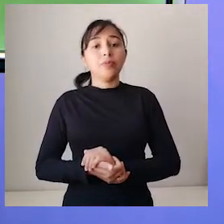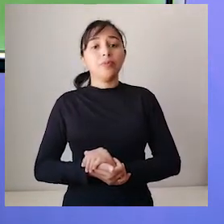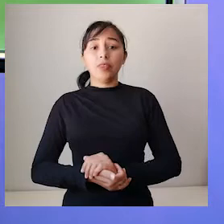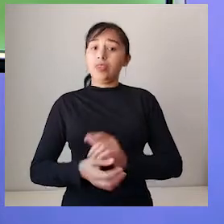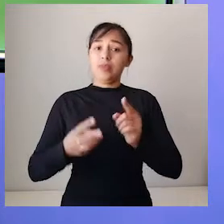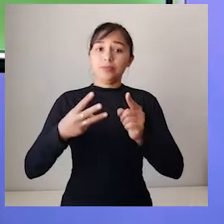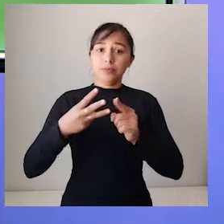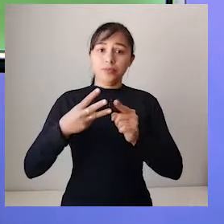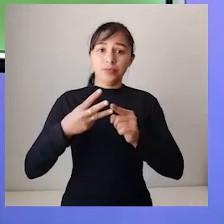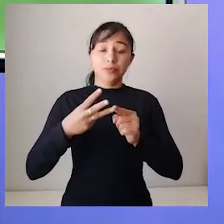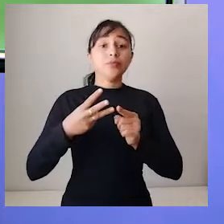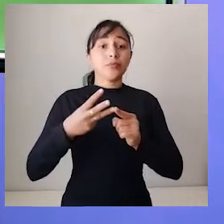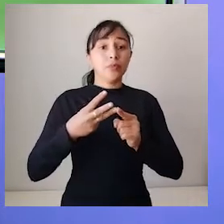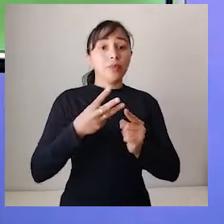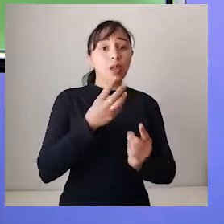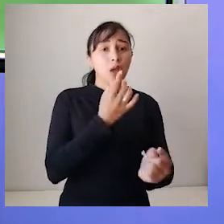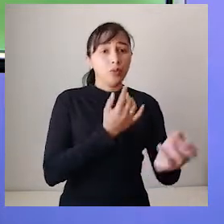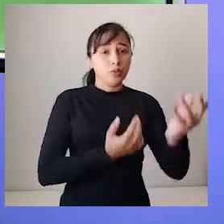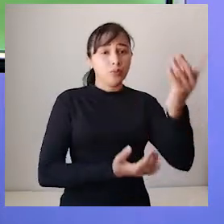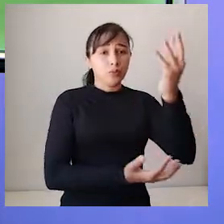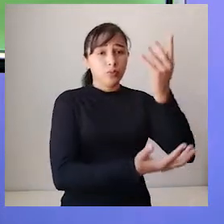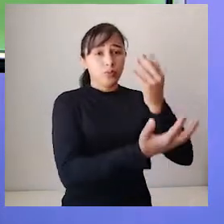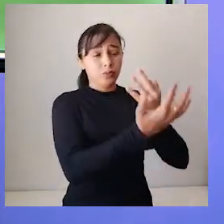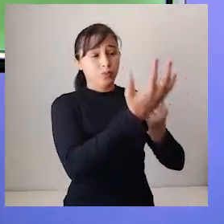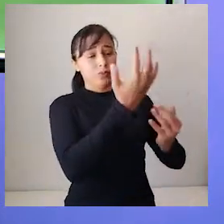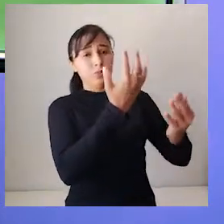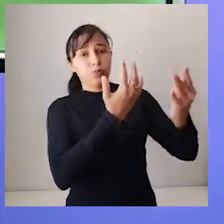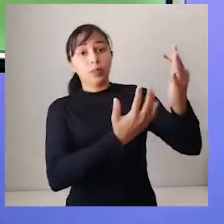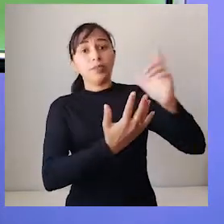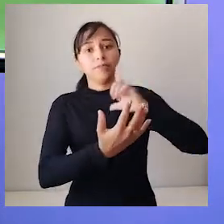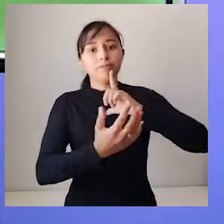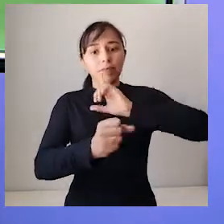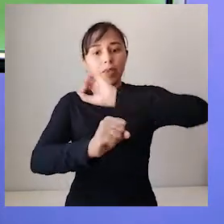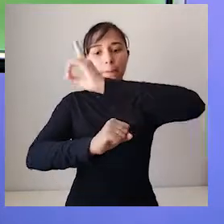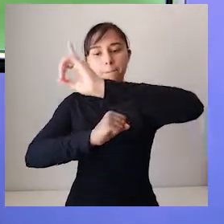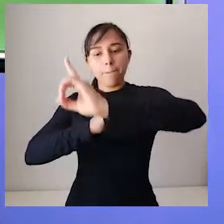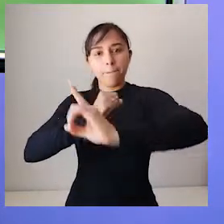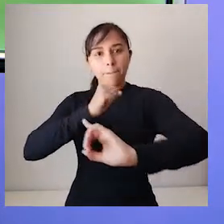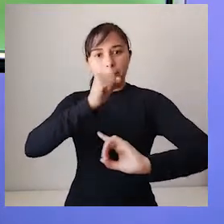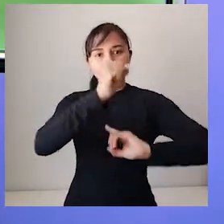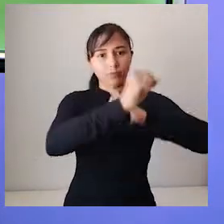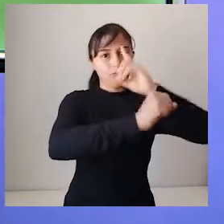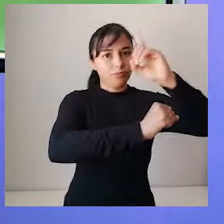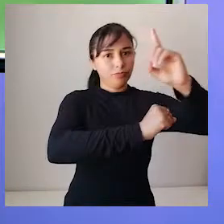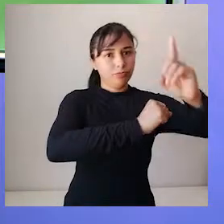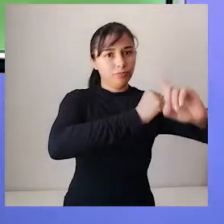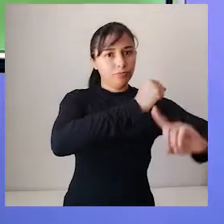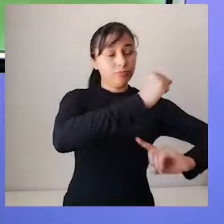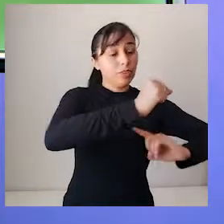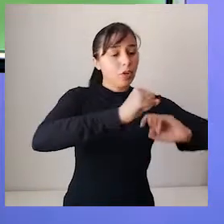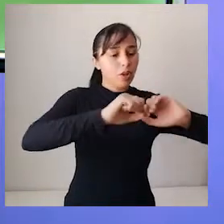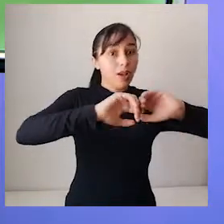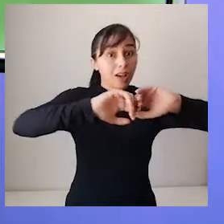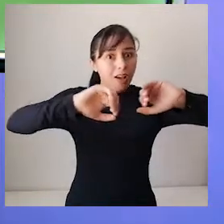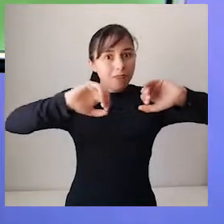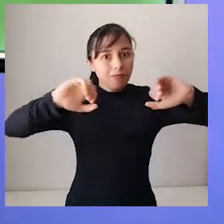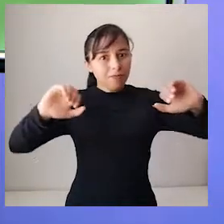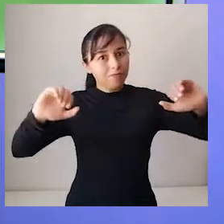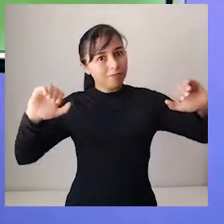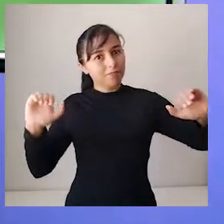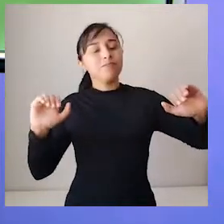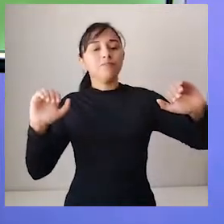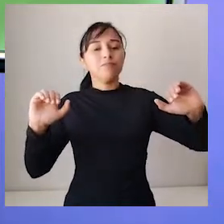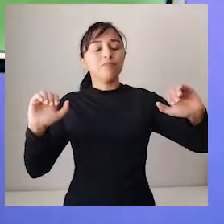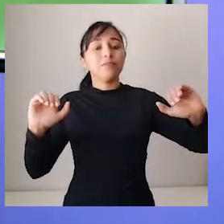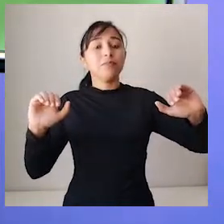Já no estado gasoso, por ter partículas afastadas, ele vai preencher todo o espaço que para ele